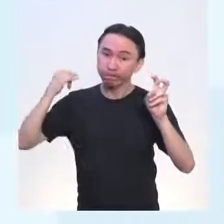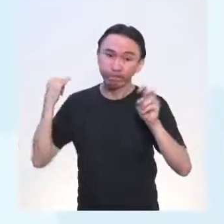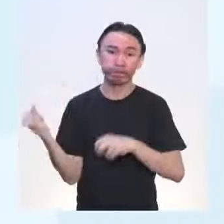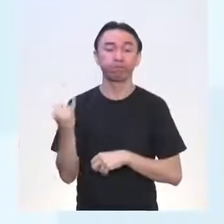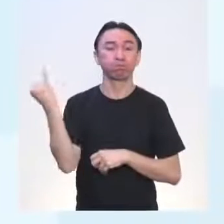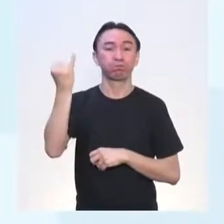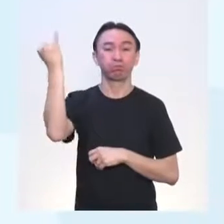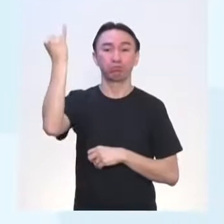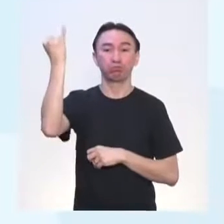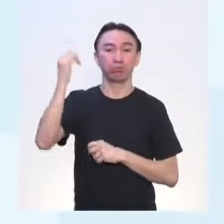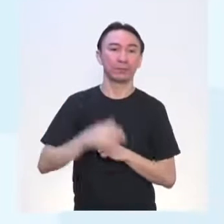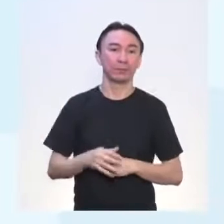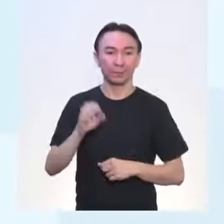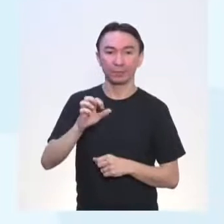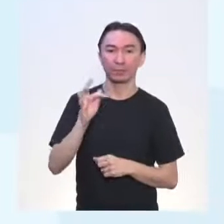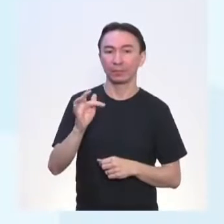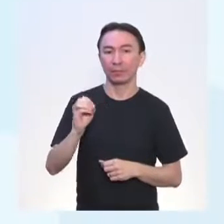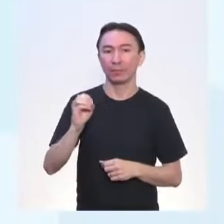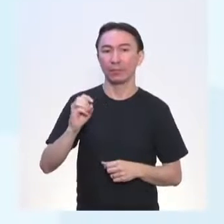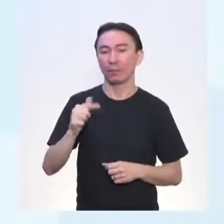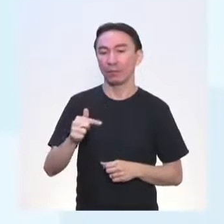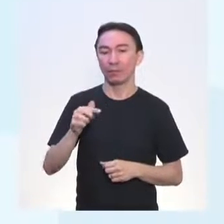a EF